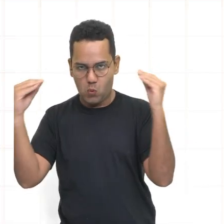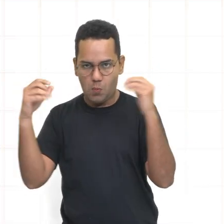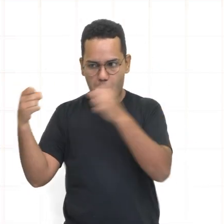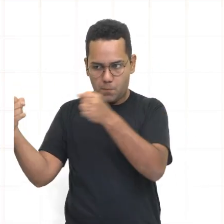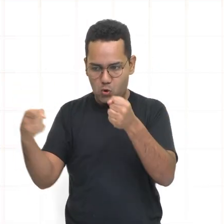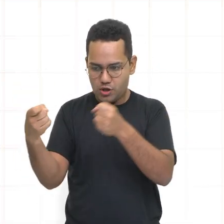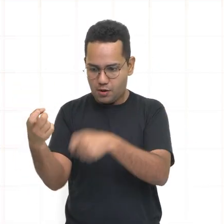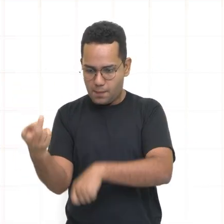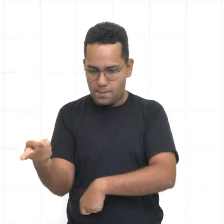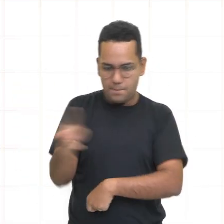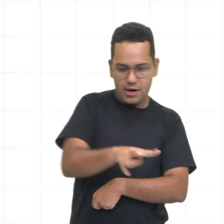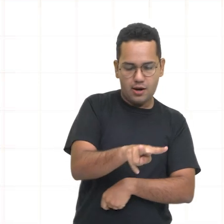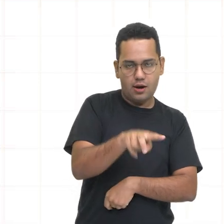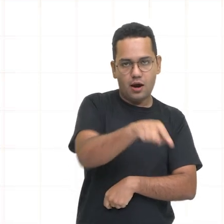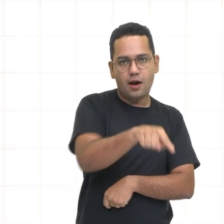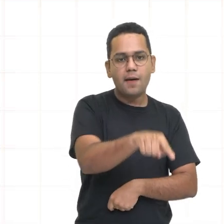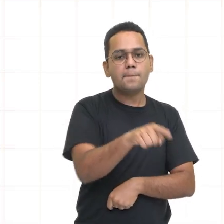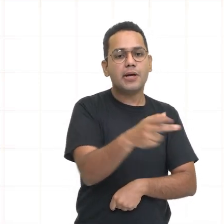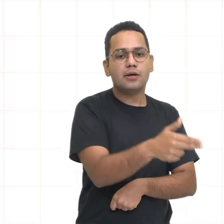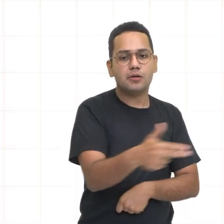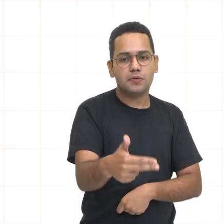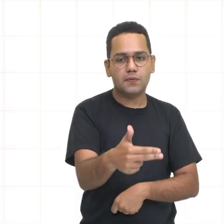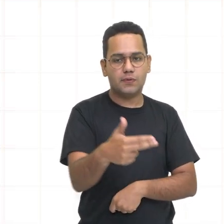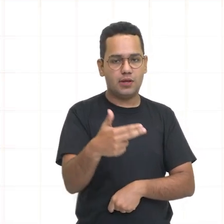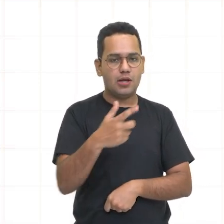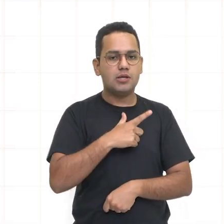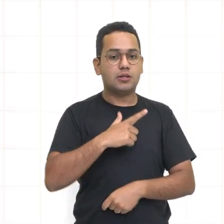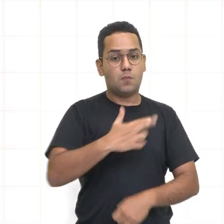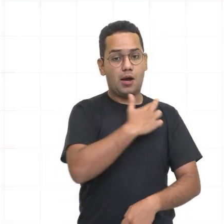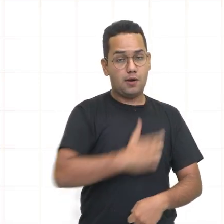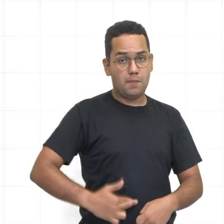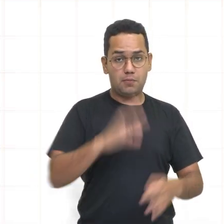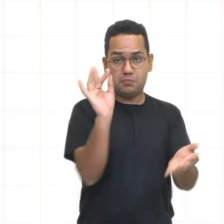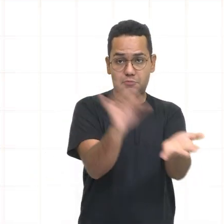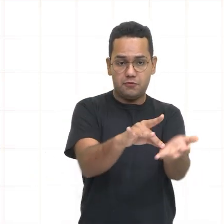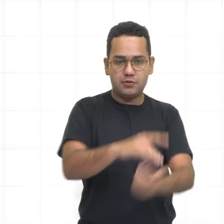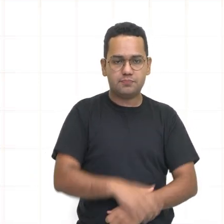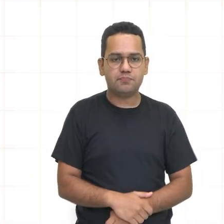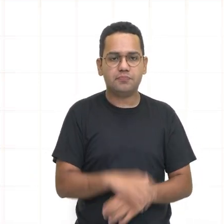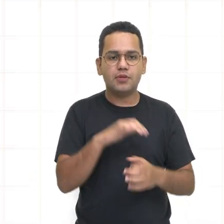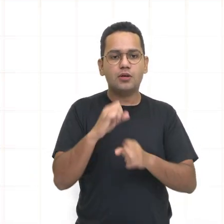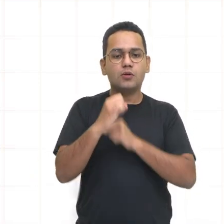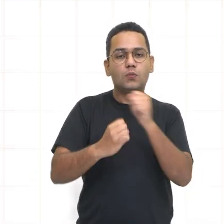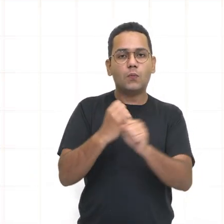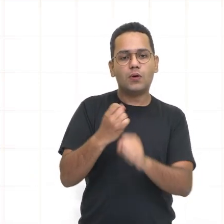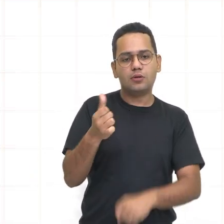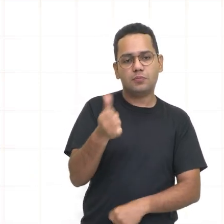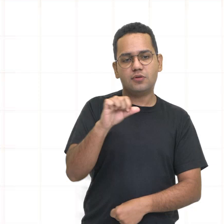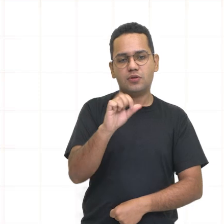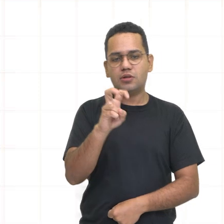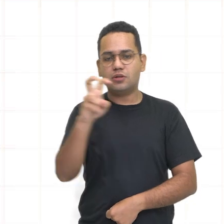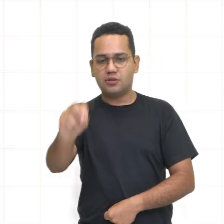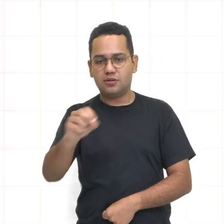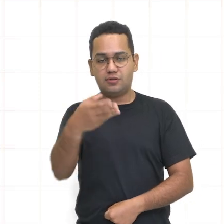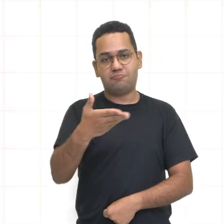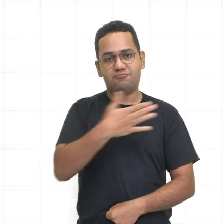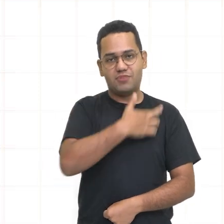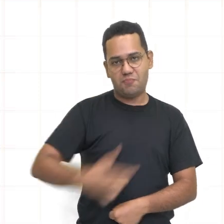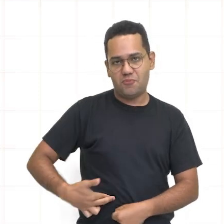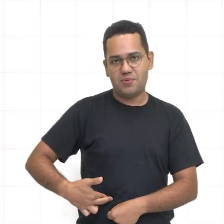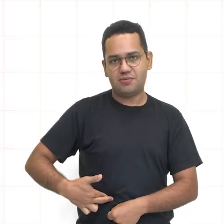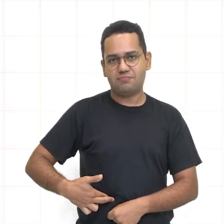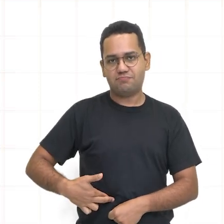dos Estados Unidos da Indonésia. E em 1950 nós temos a República da Indonésia em